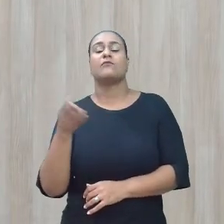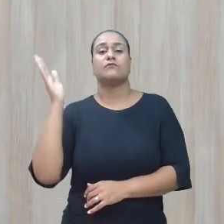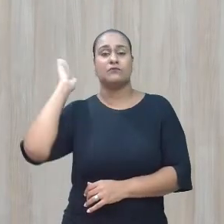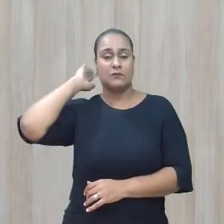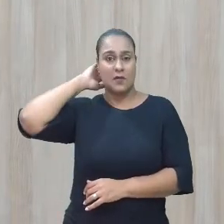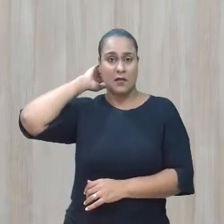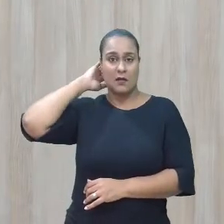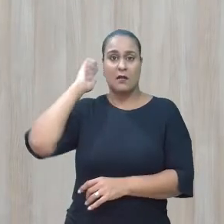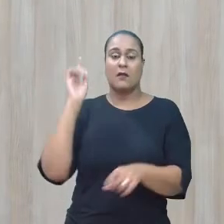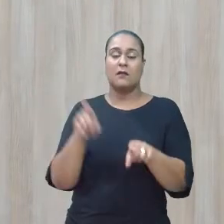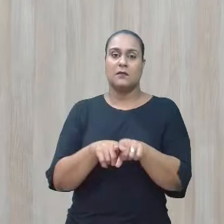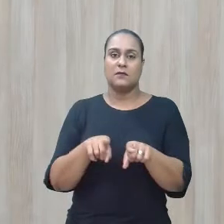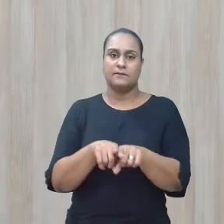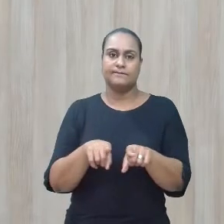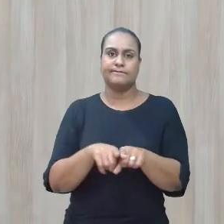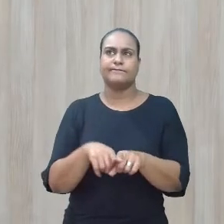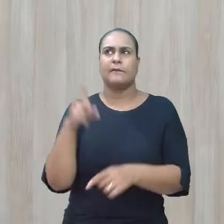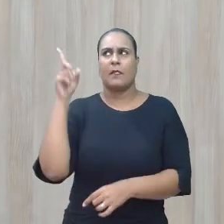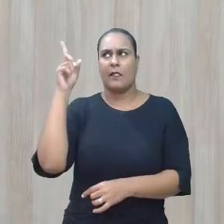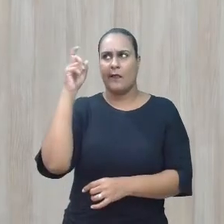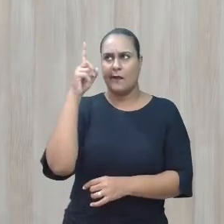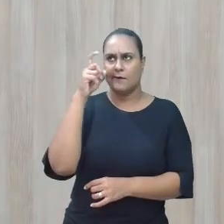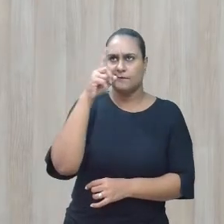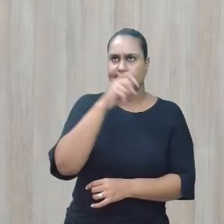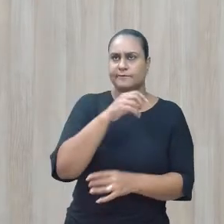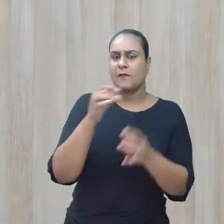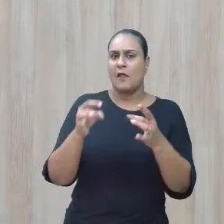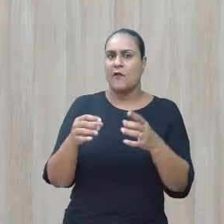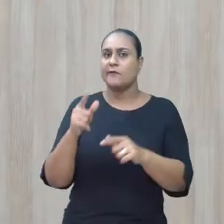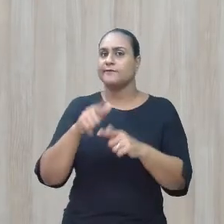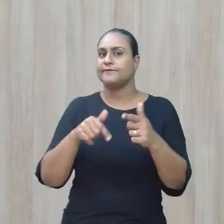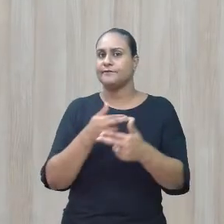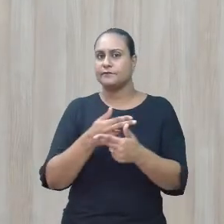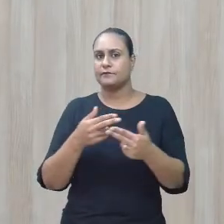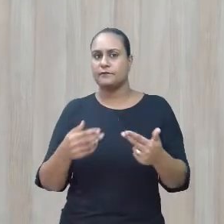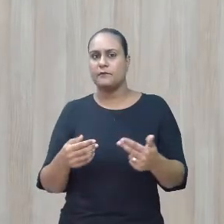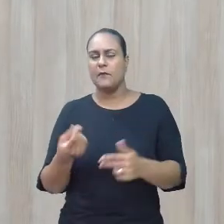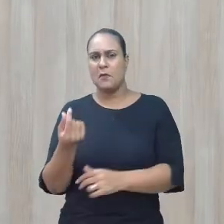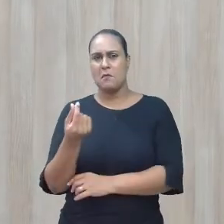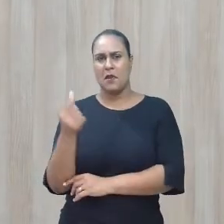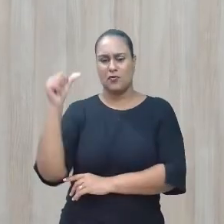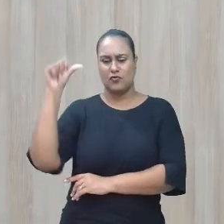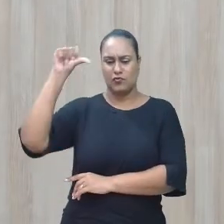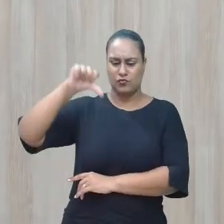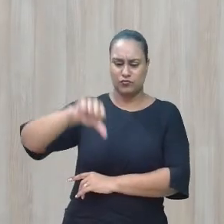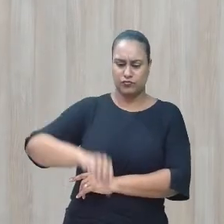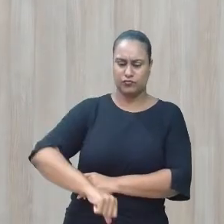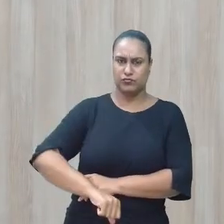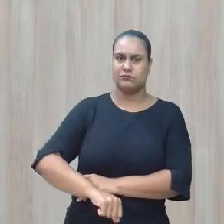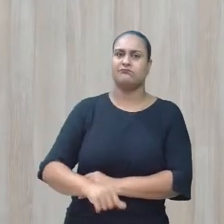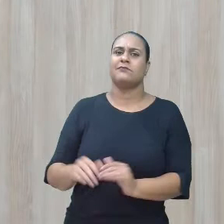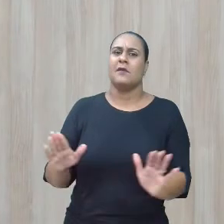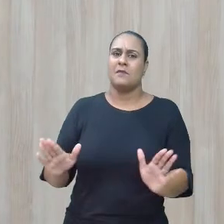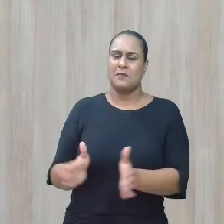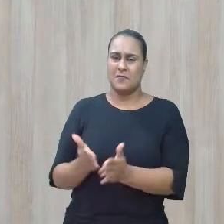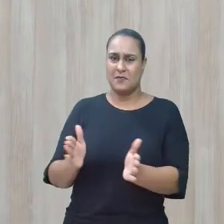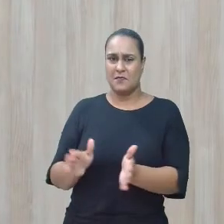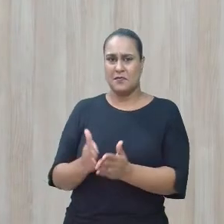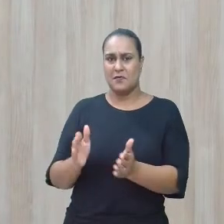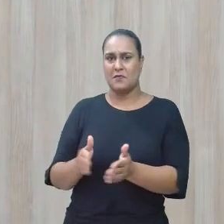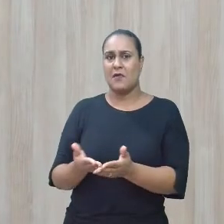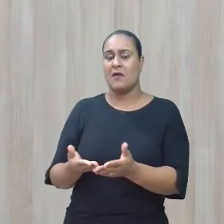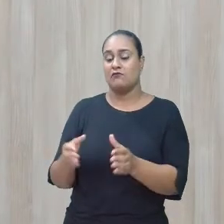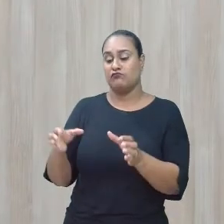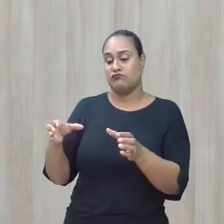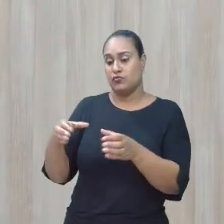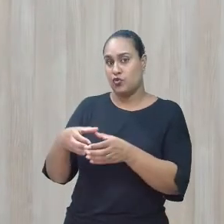né, com dificuldades para, né, vender seus produtos, queda de preço, empobrecimento das